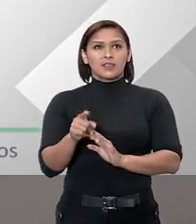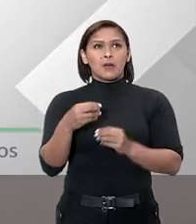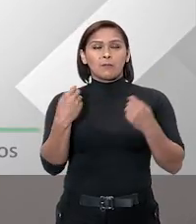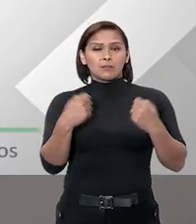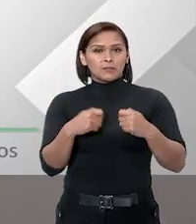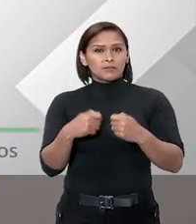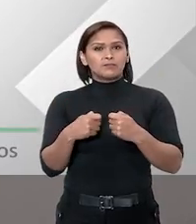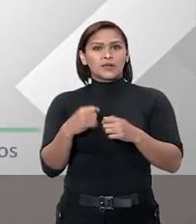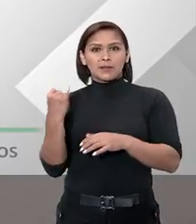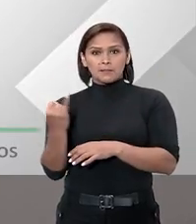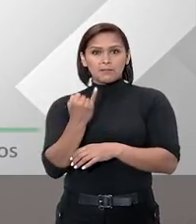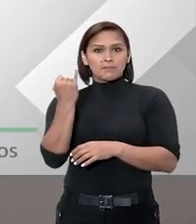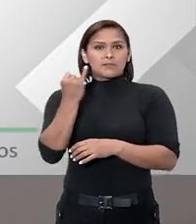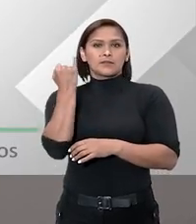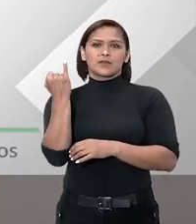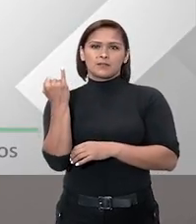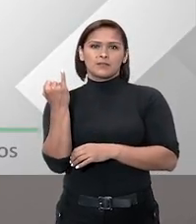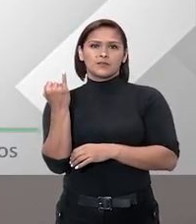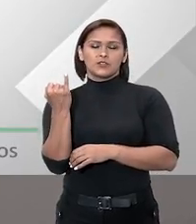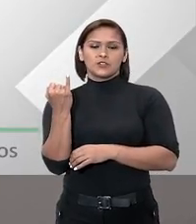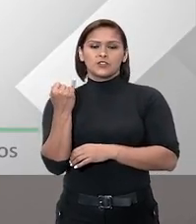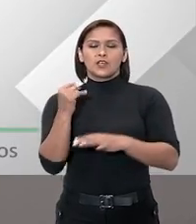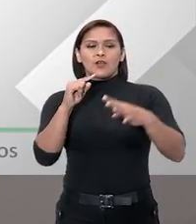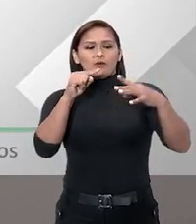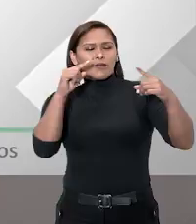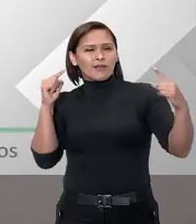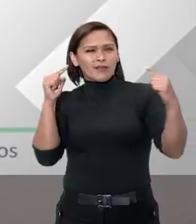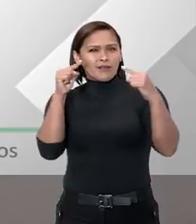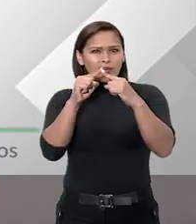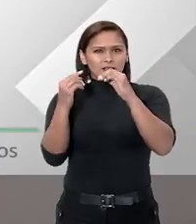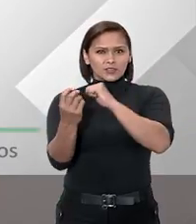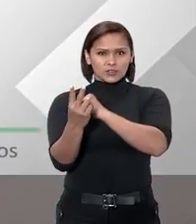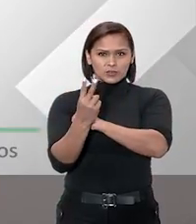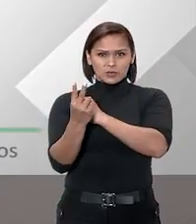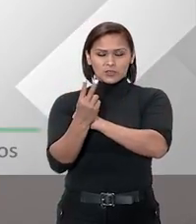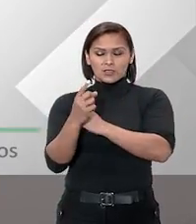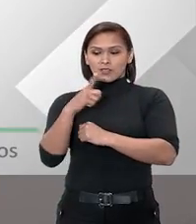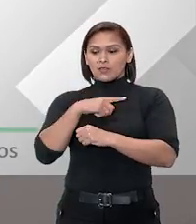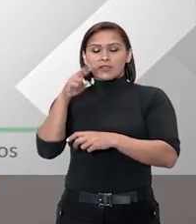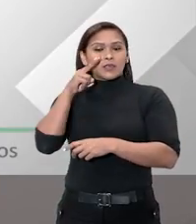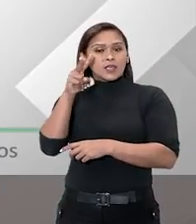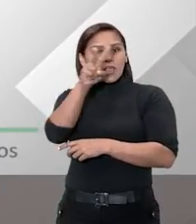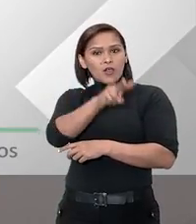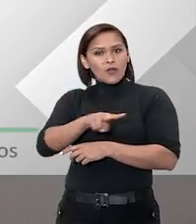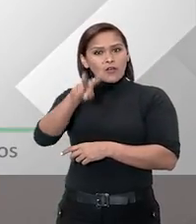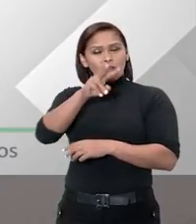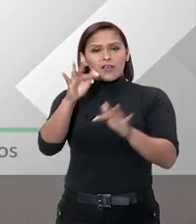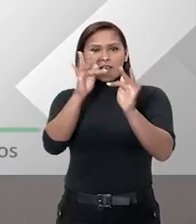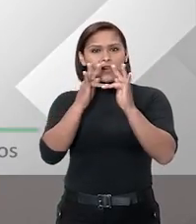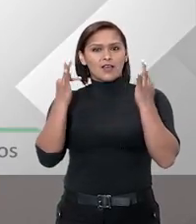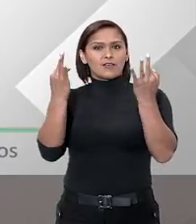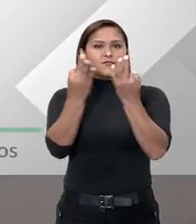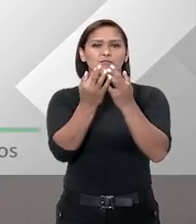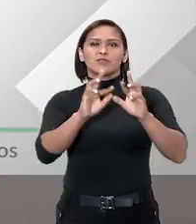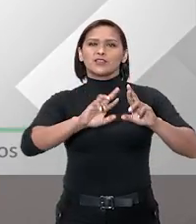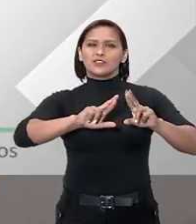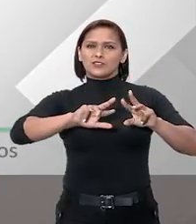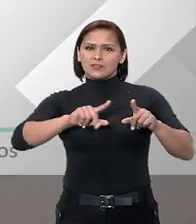é primordial que a rede de proteção tenha esse olhar para a família